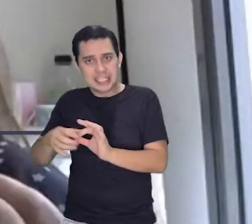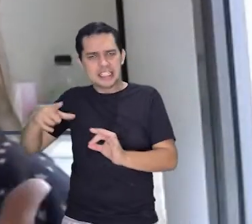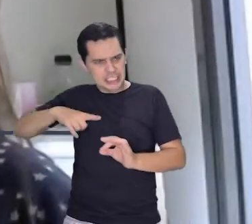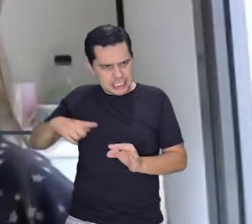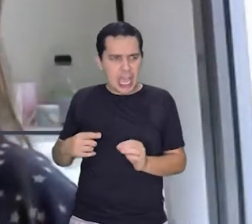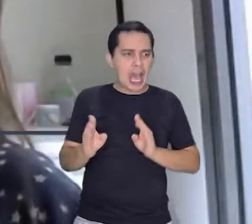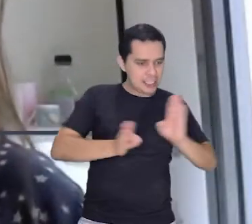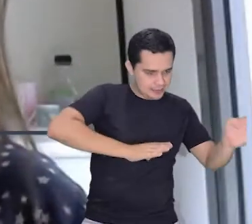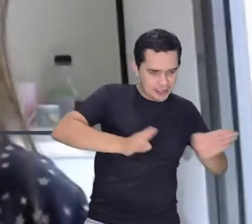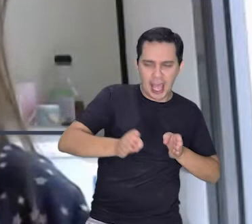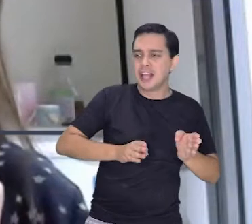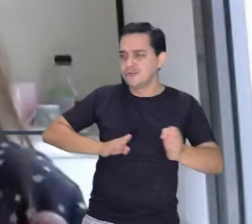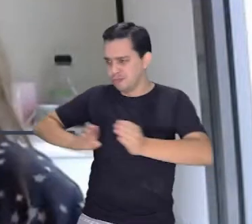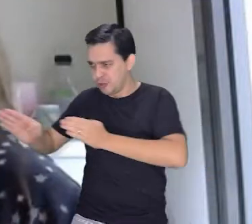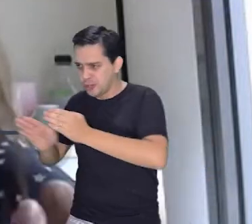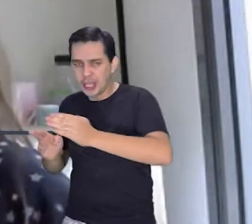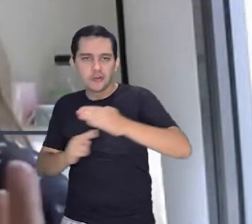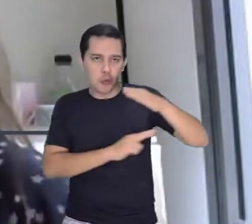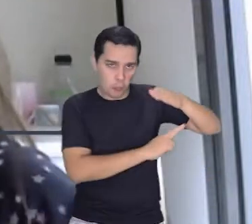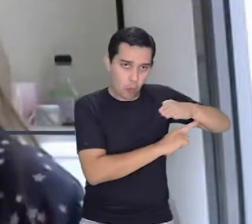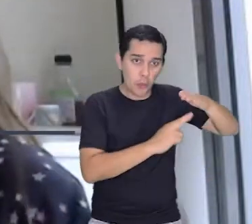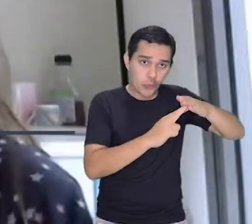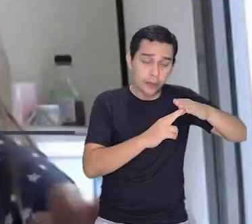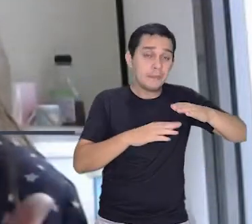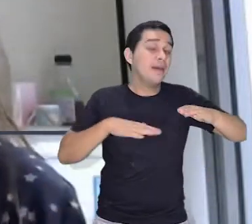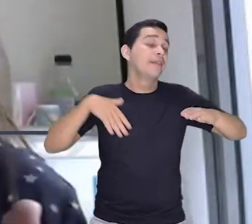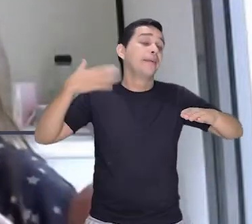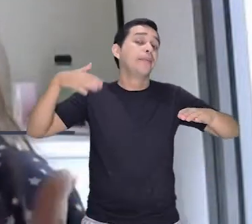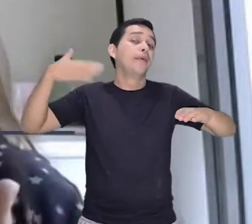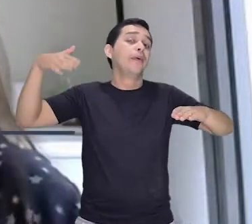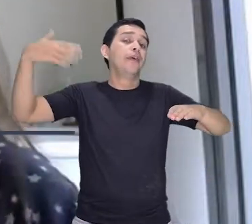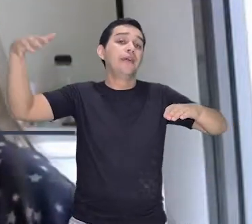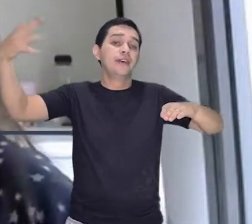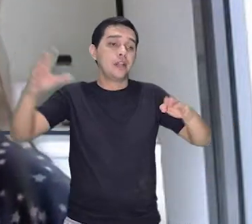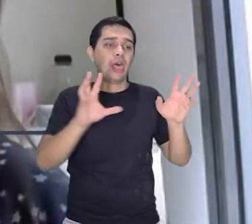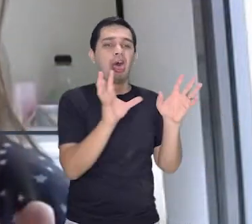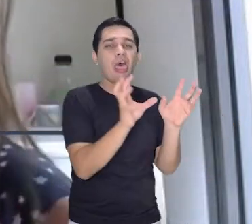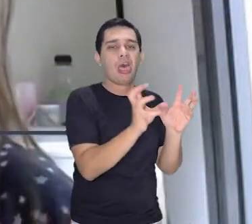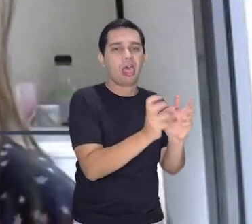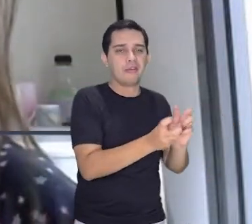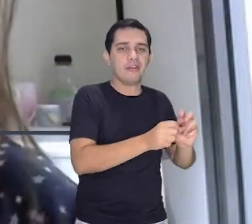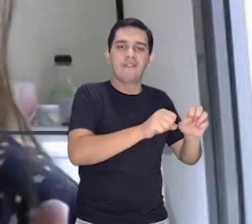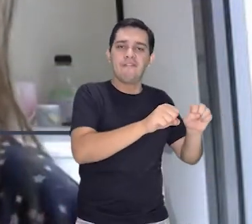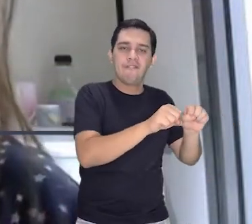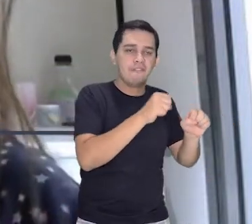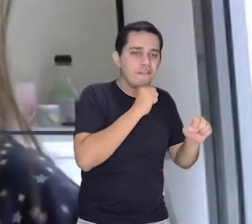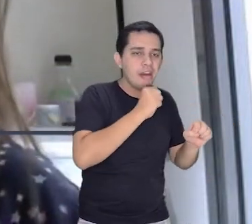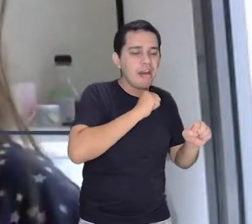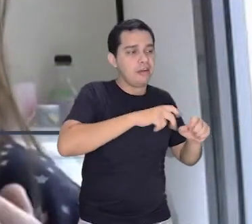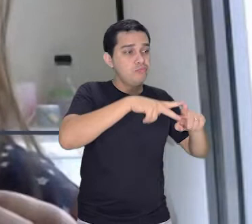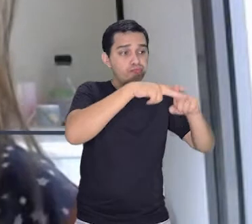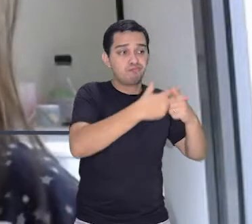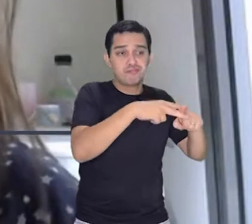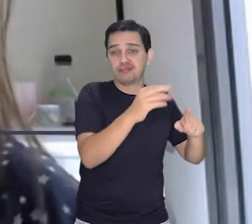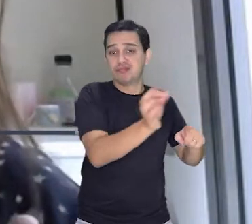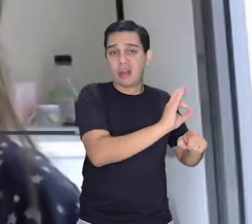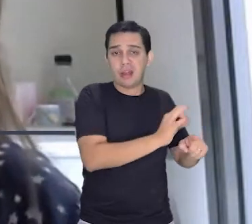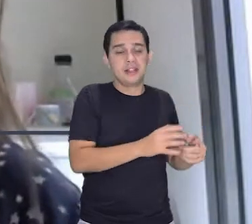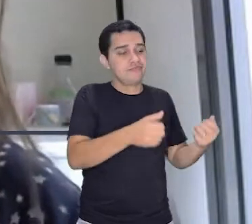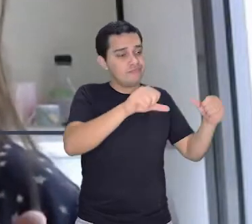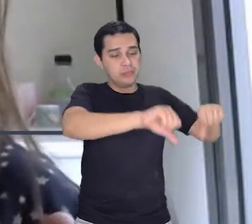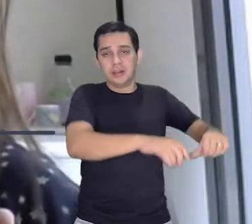acessibilidade, mas que com o passar do tempo, como tudo, né, é necessária que essa manutenção, né, para que